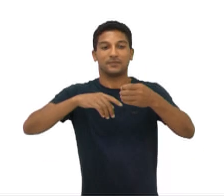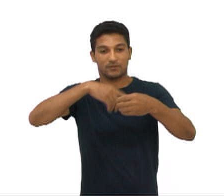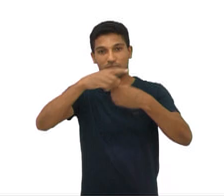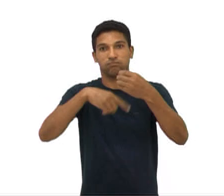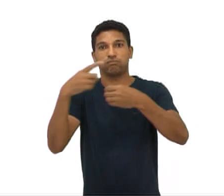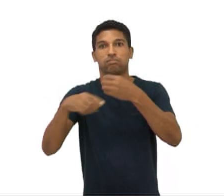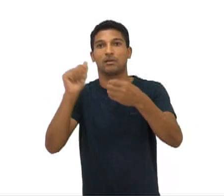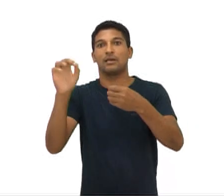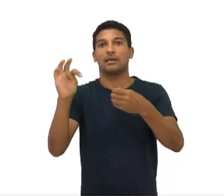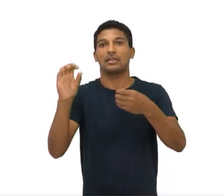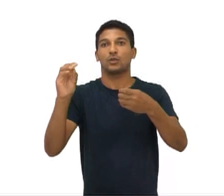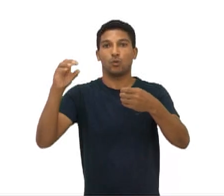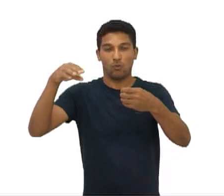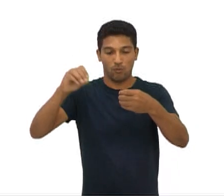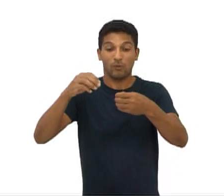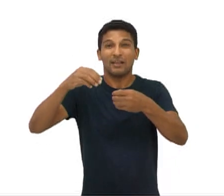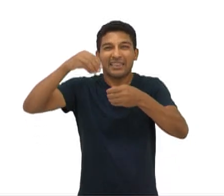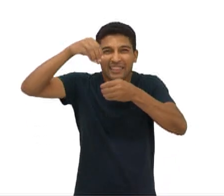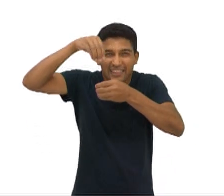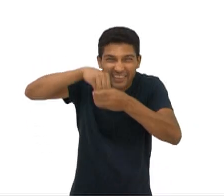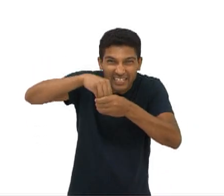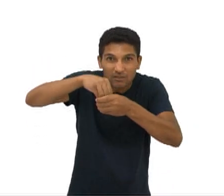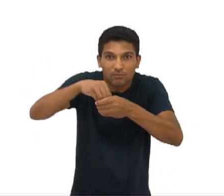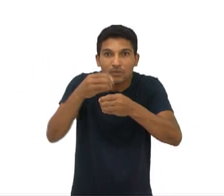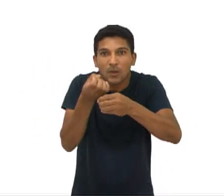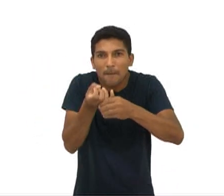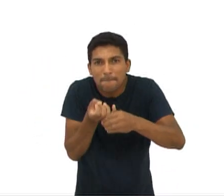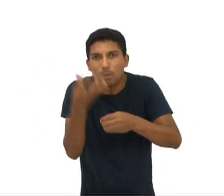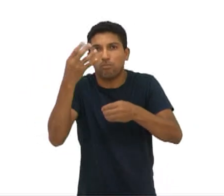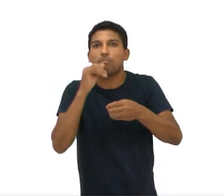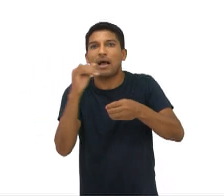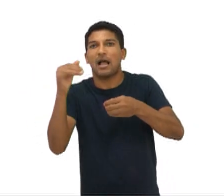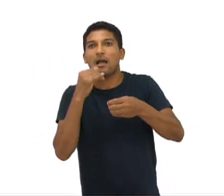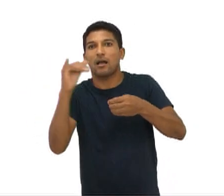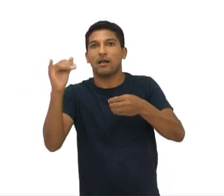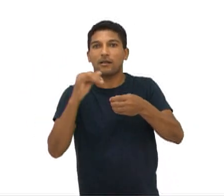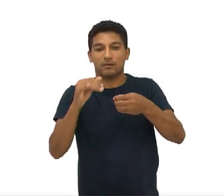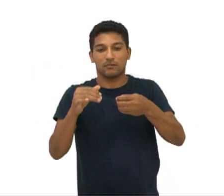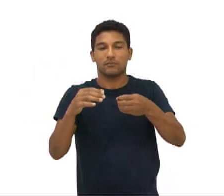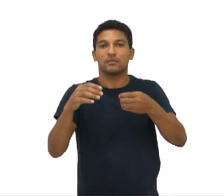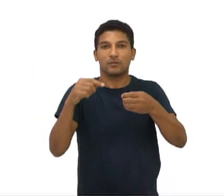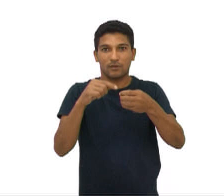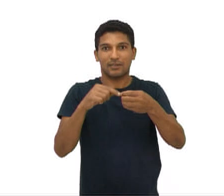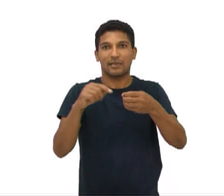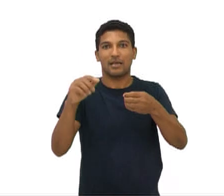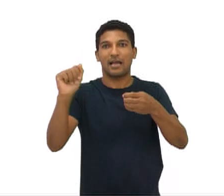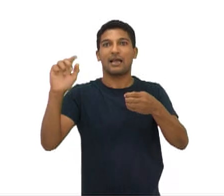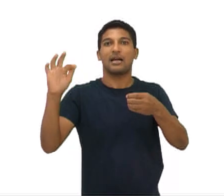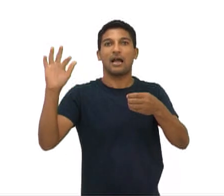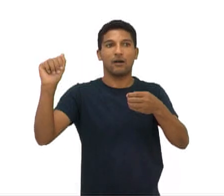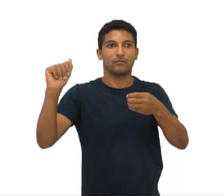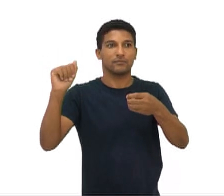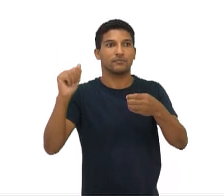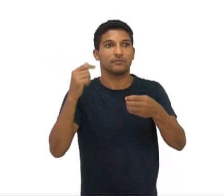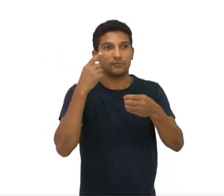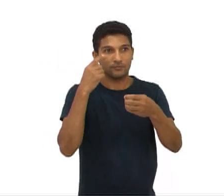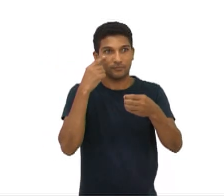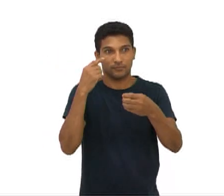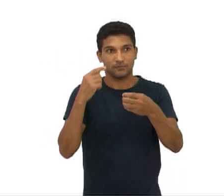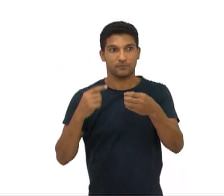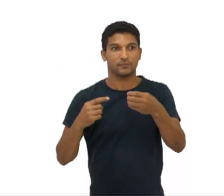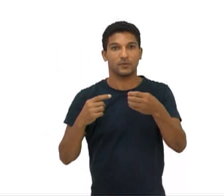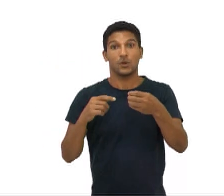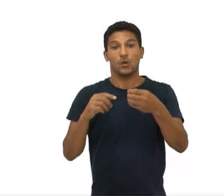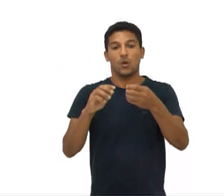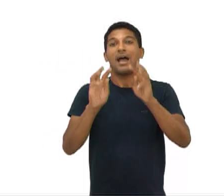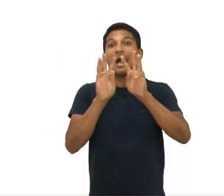o seu número atômico aumenta em uma unidade, então agora é o contrário, aumenta em uma unidade, e o seu número